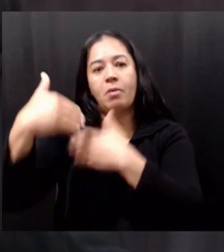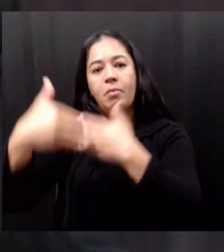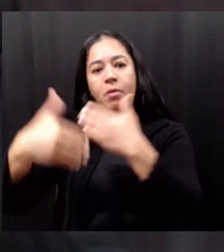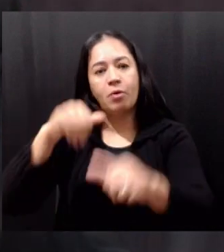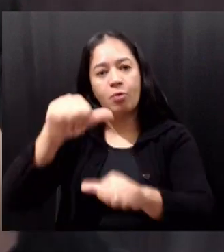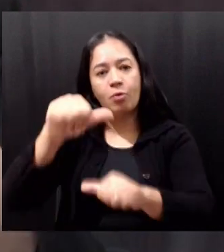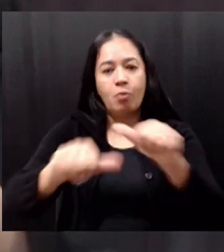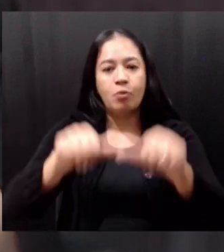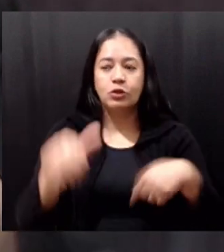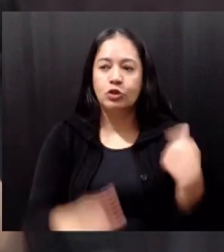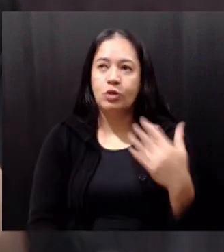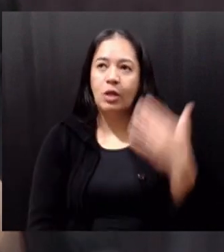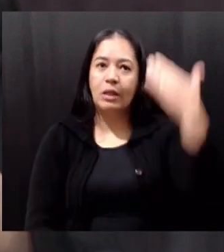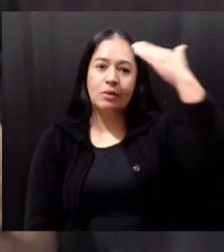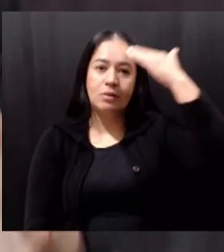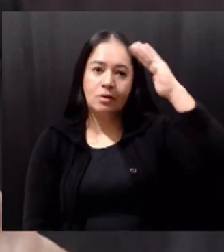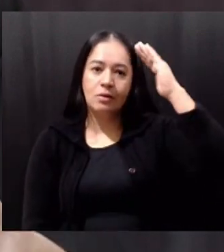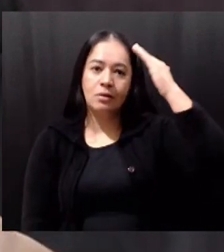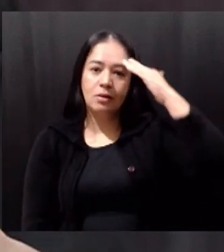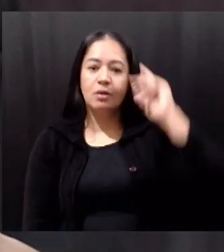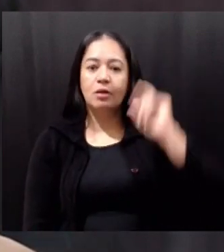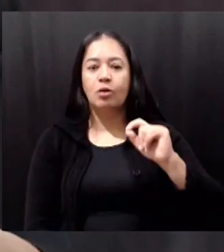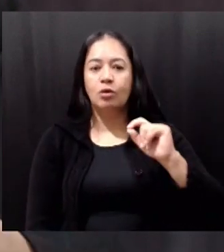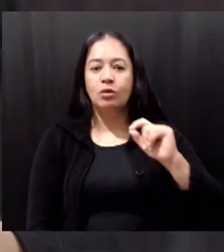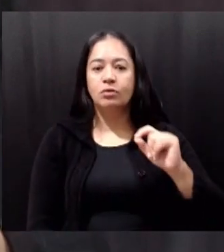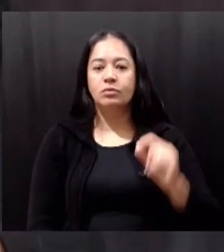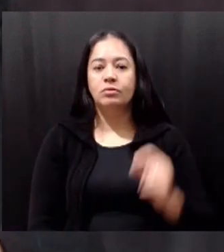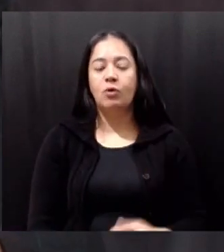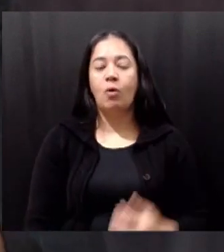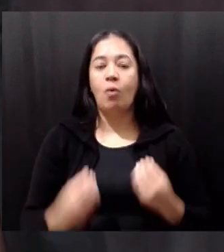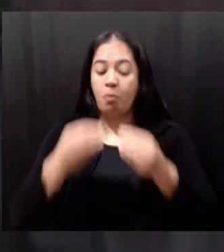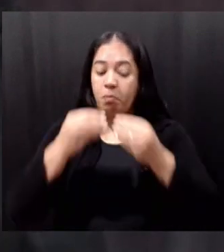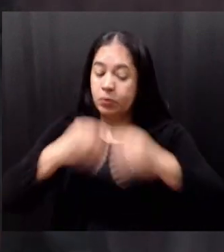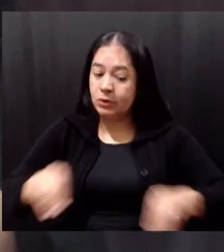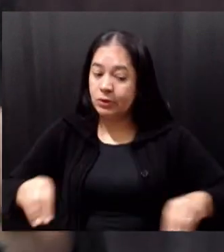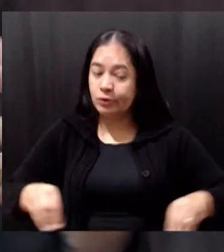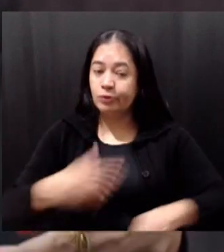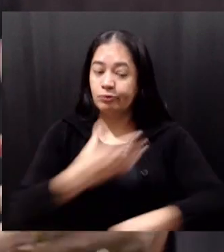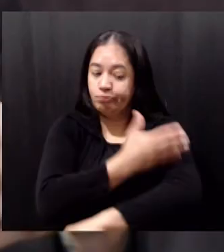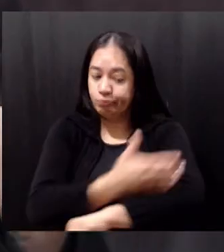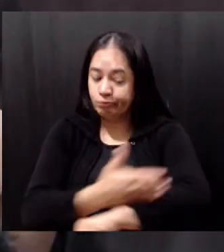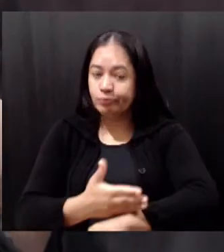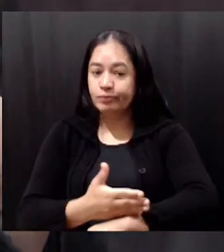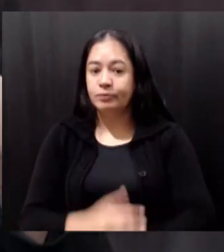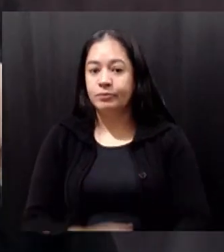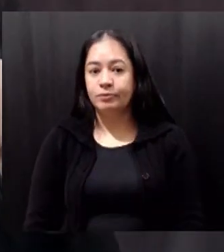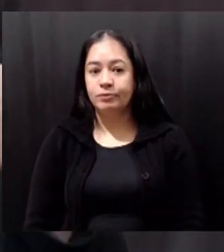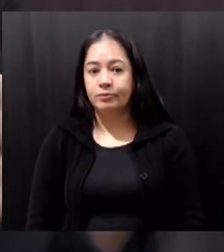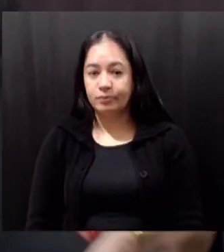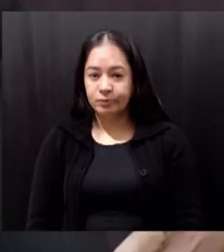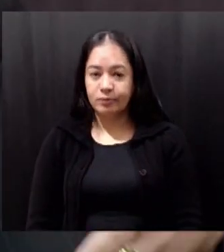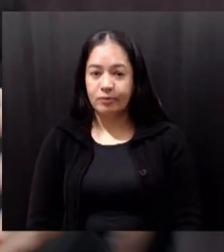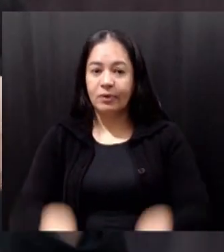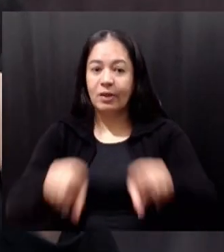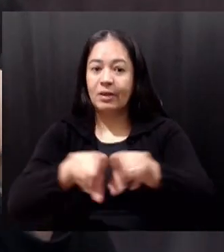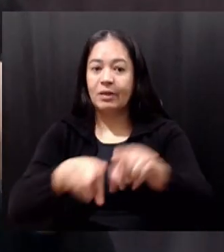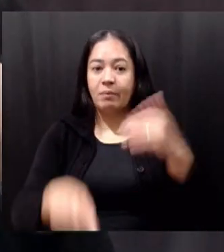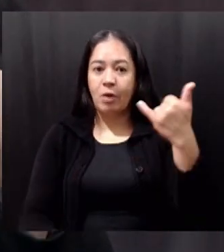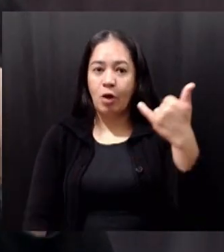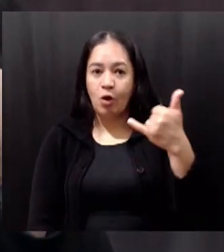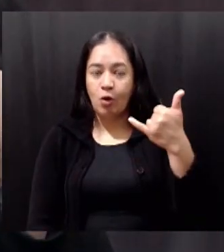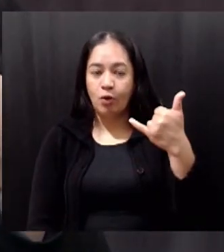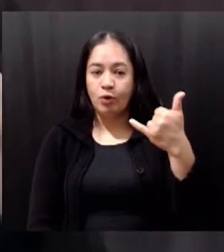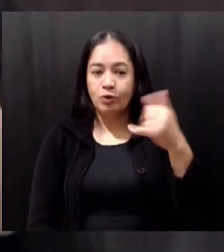entendendo a nocividade desses hábitos. E a questão dos celulares, do uso dos celulares